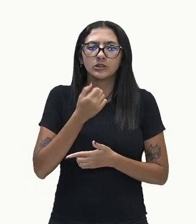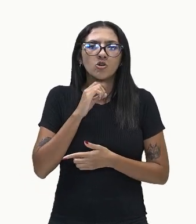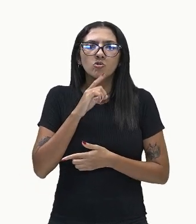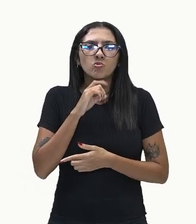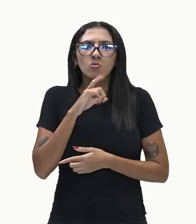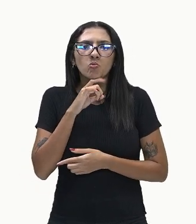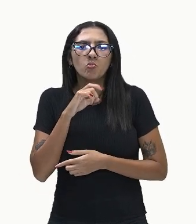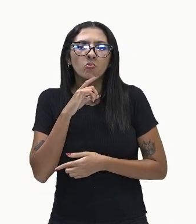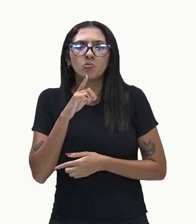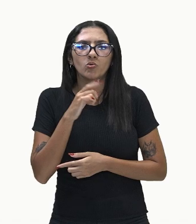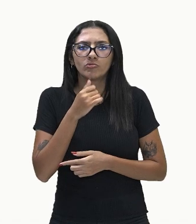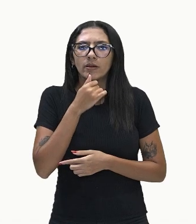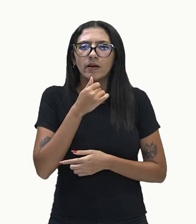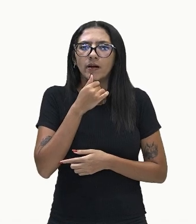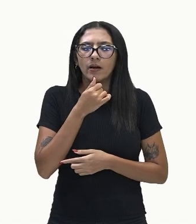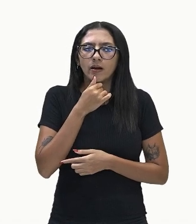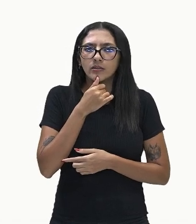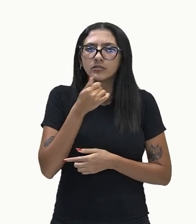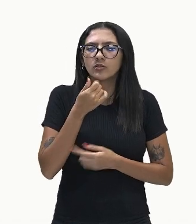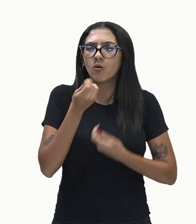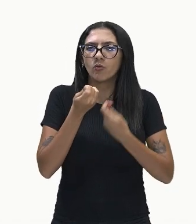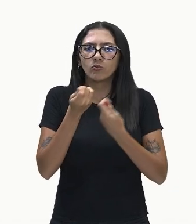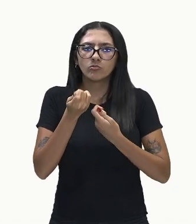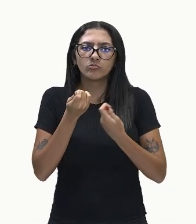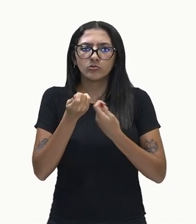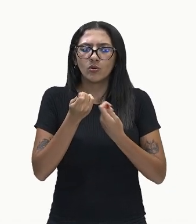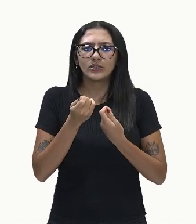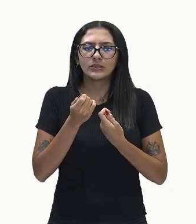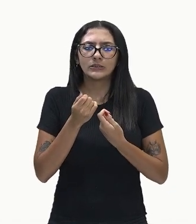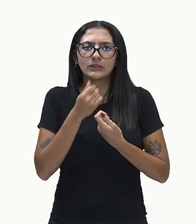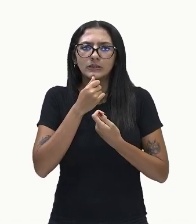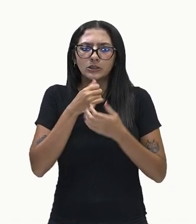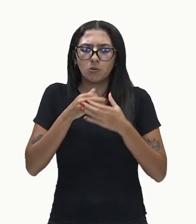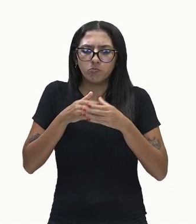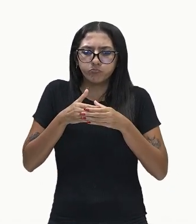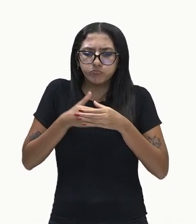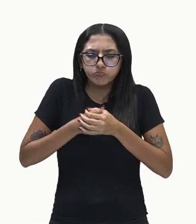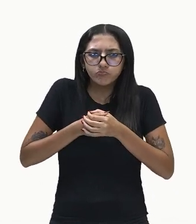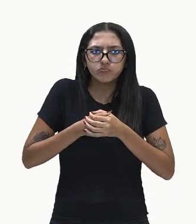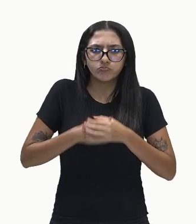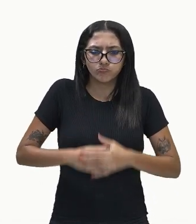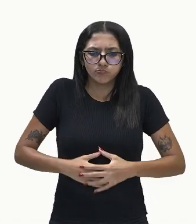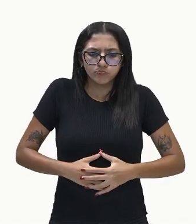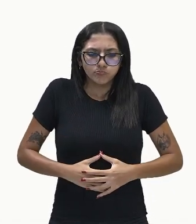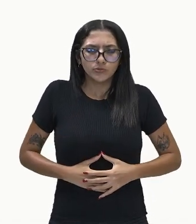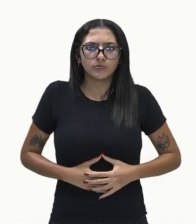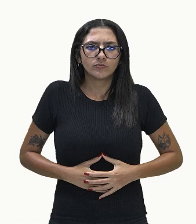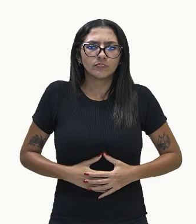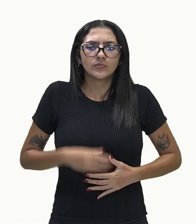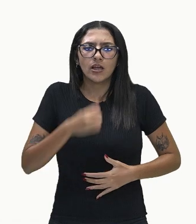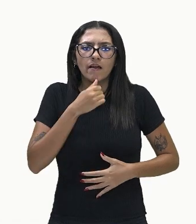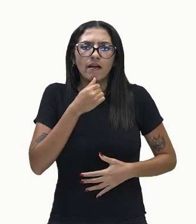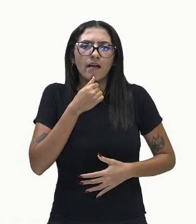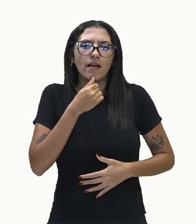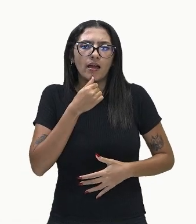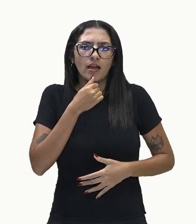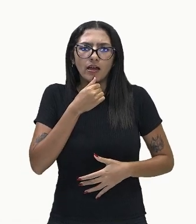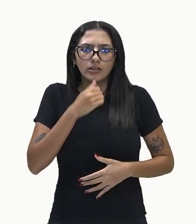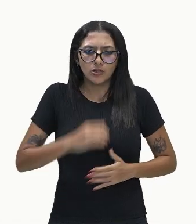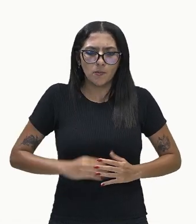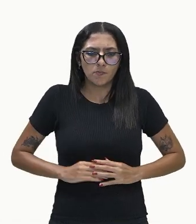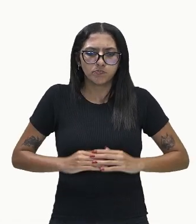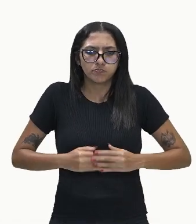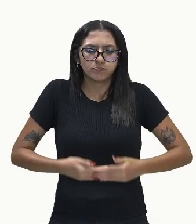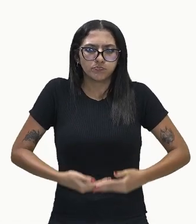e sem espaço, eles estão comprimidos dentro da caixa torácica. Eles ainda não ocupam a região